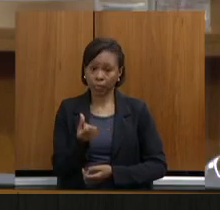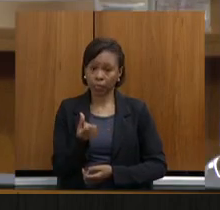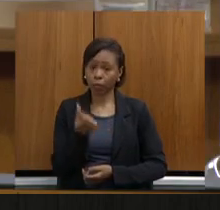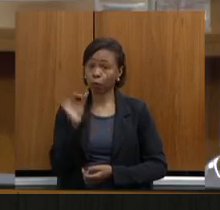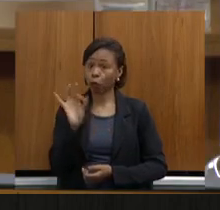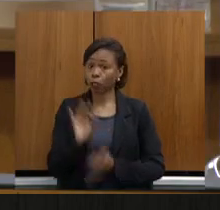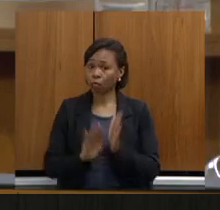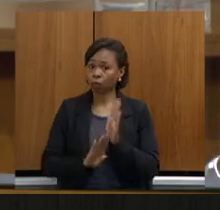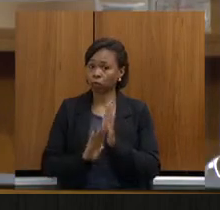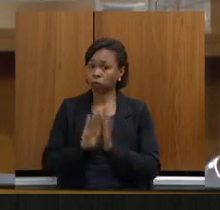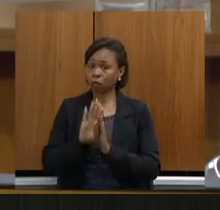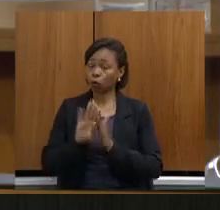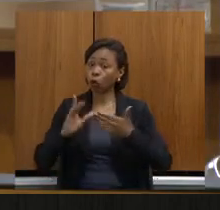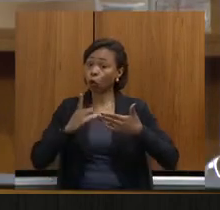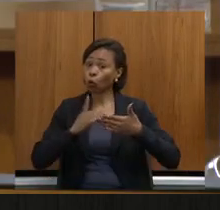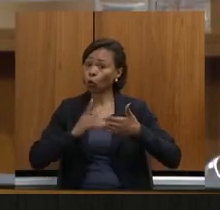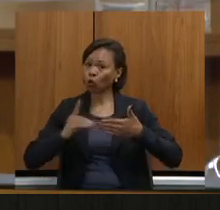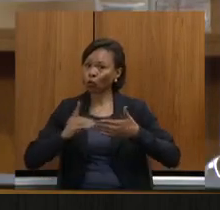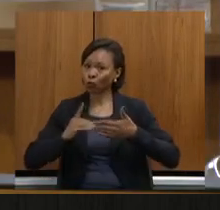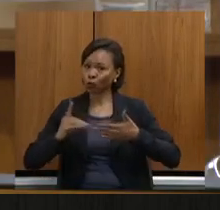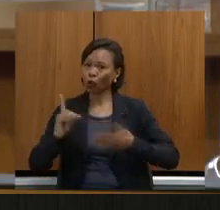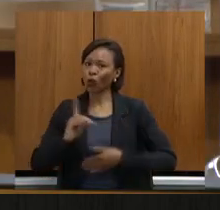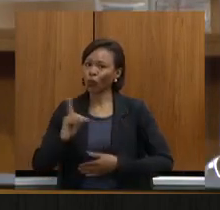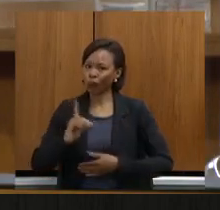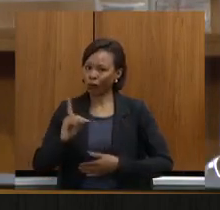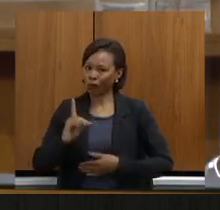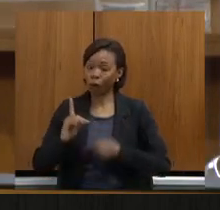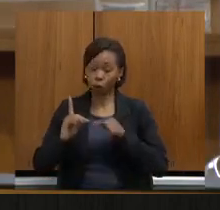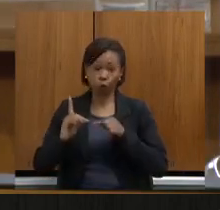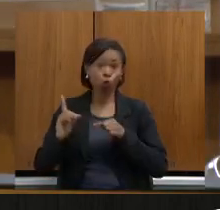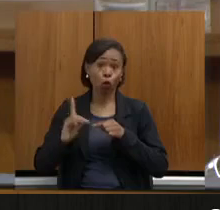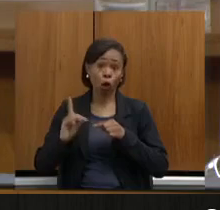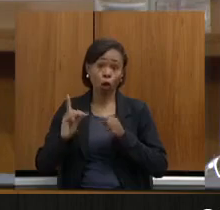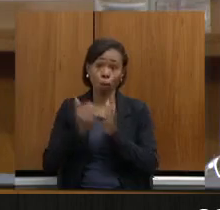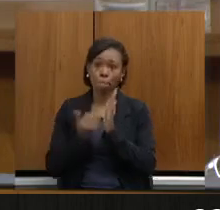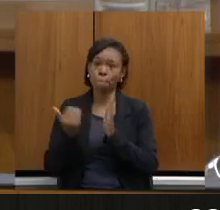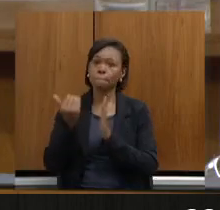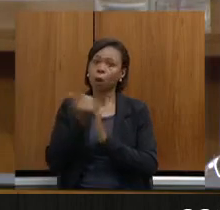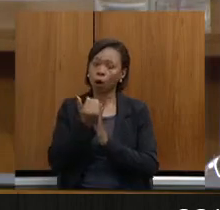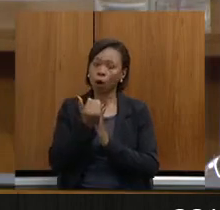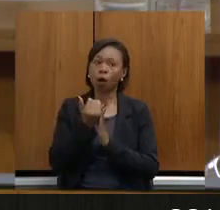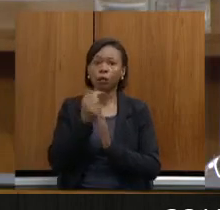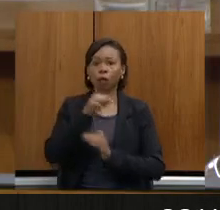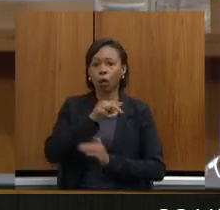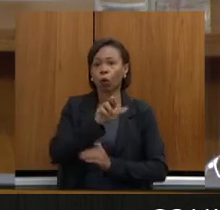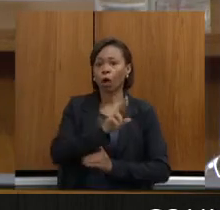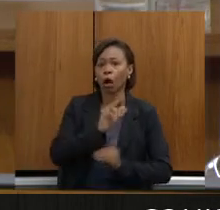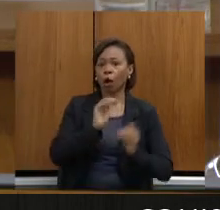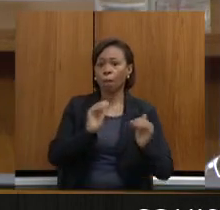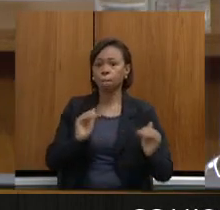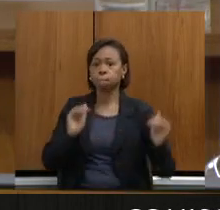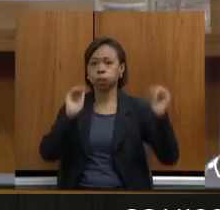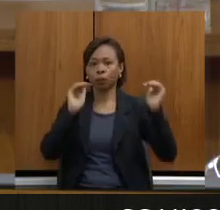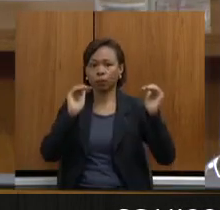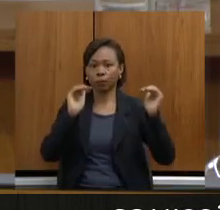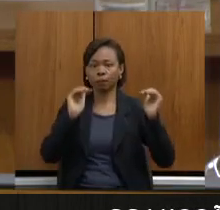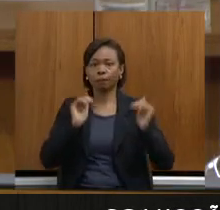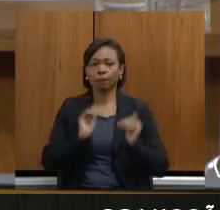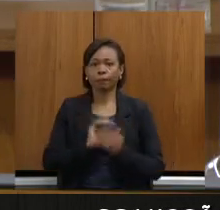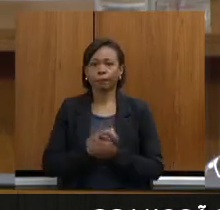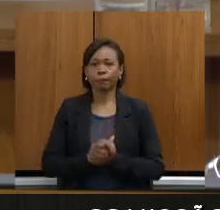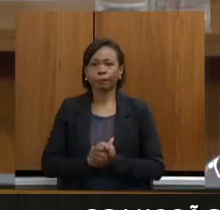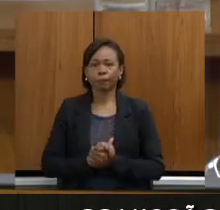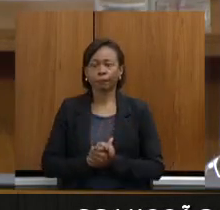crescimento em dólares imagine com alta do dólar e isso é real também é muito mais expressivo é o que a gente